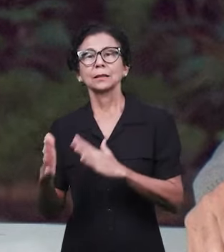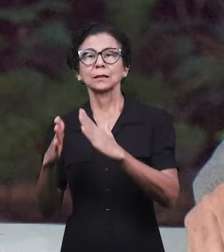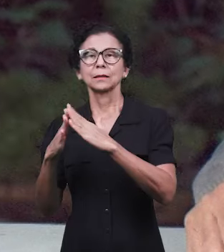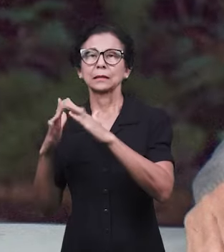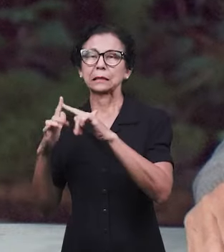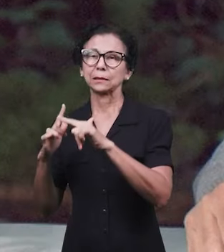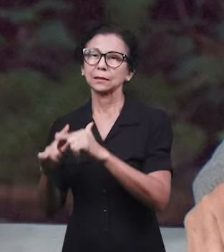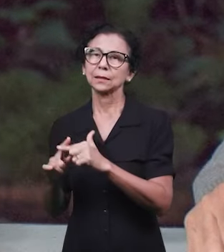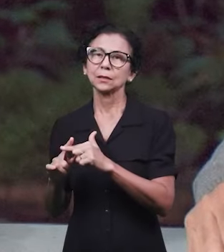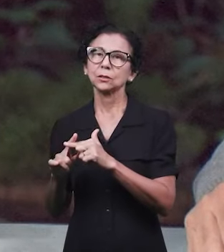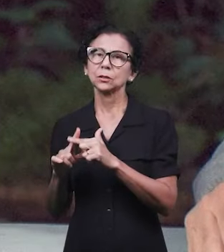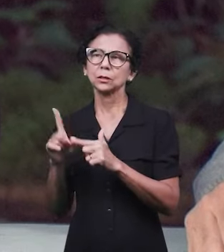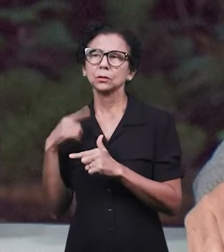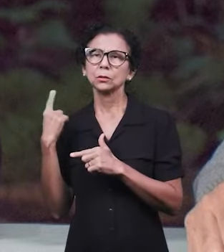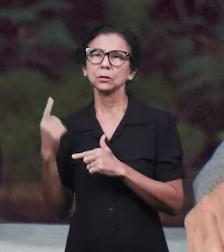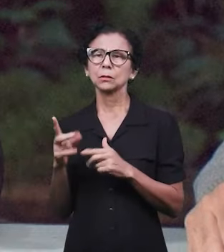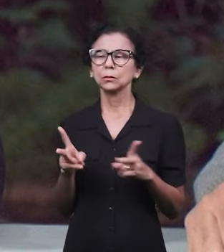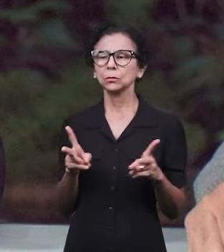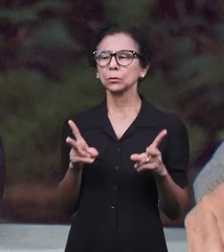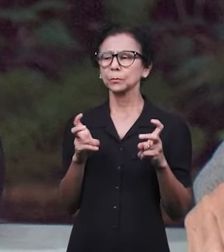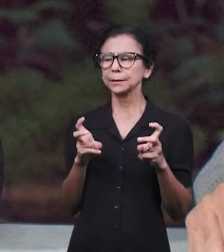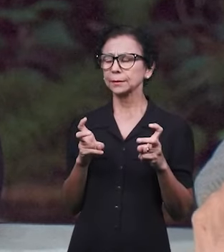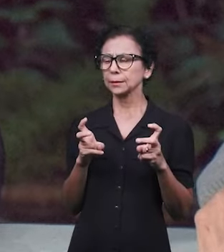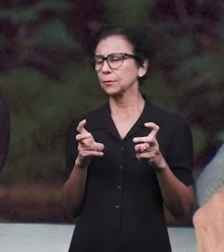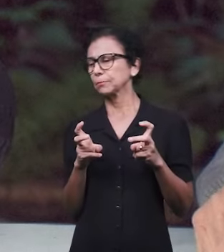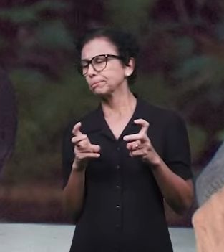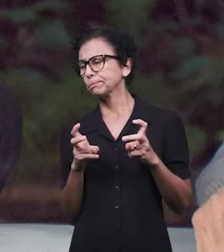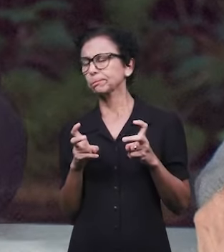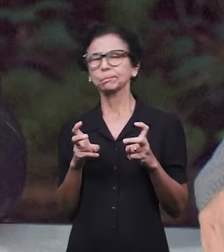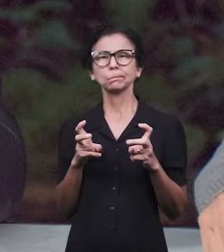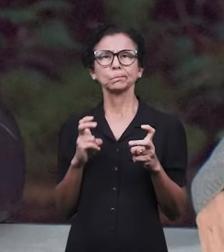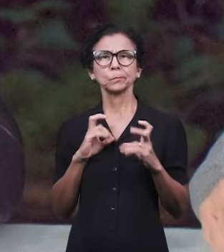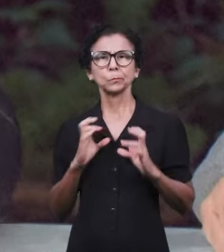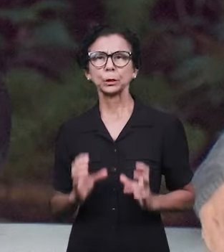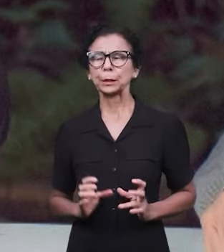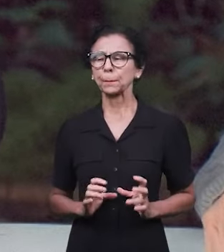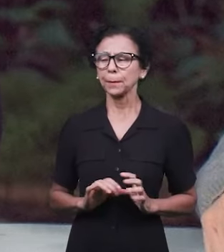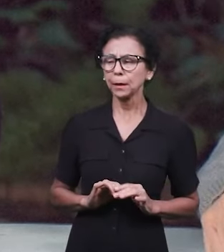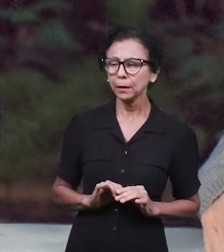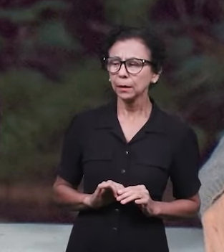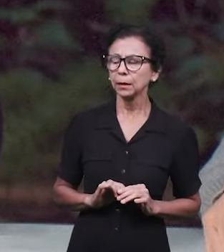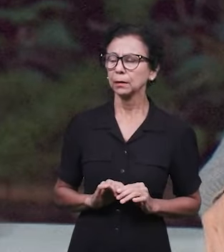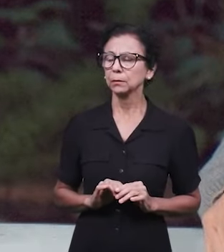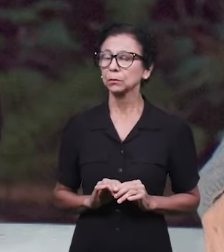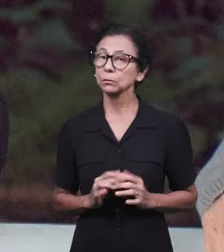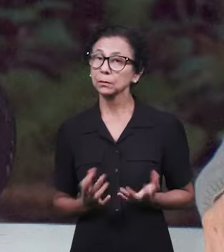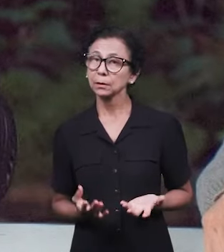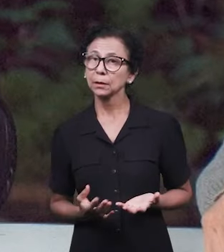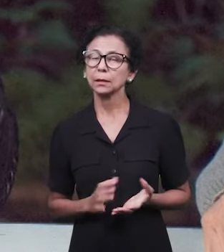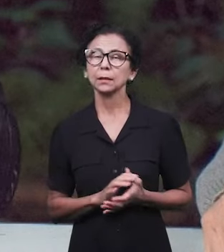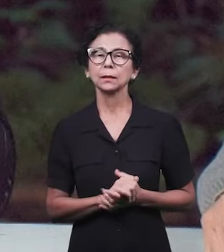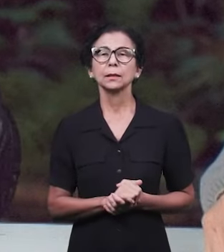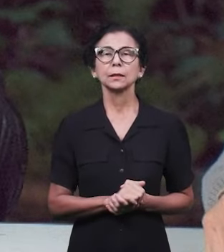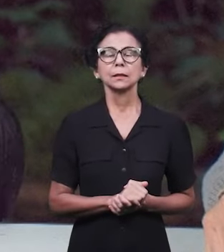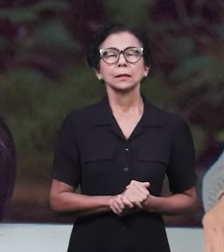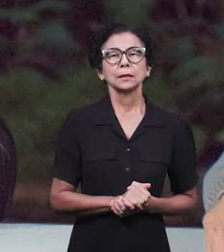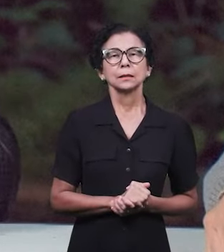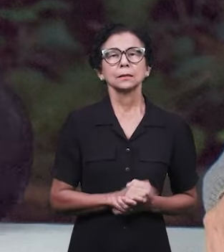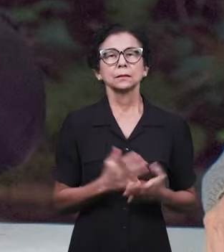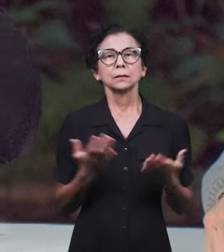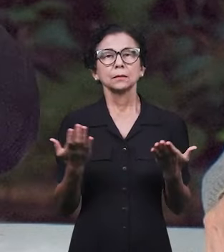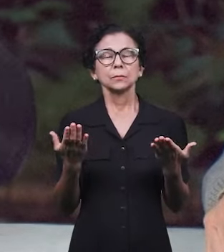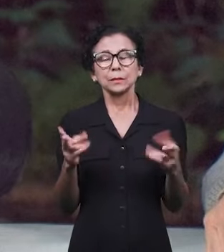o olhar que você tem para essa criança, para essa família. Que olhar é esse? É o mesmo olhar que o Senhor Jesus tem por